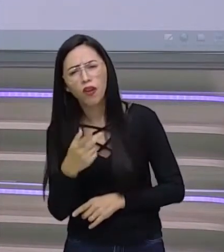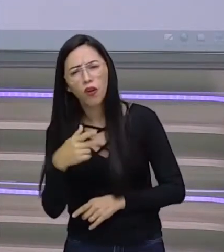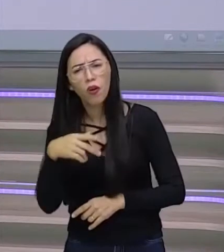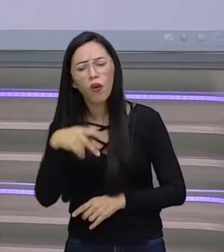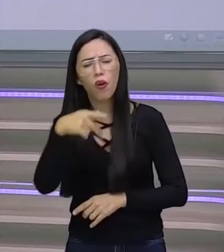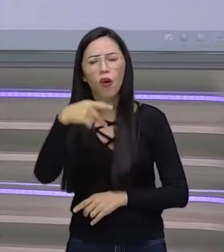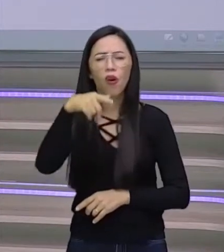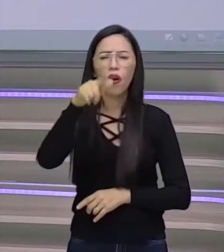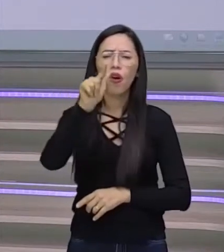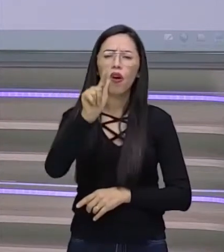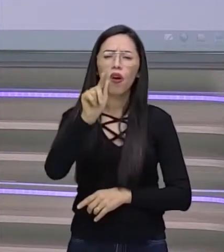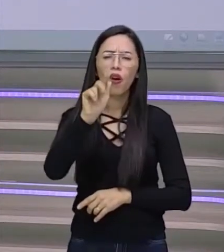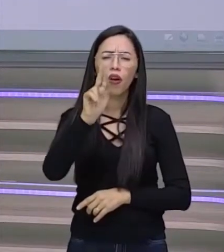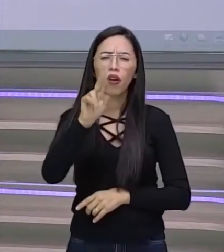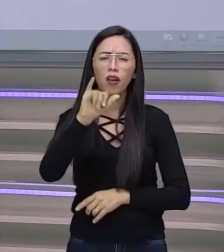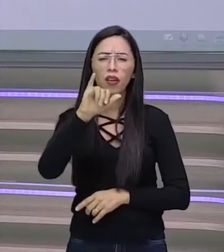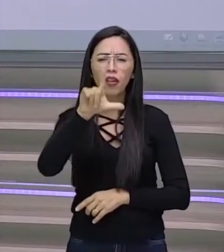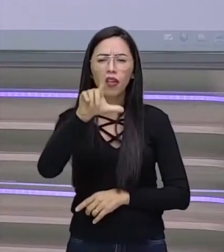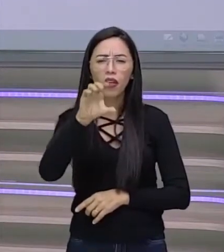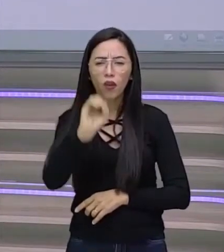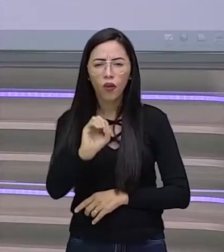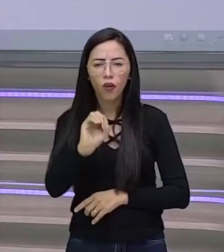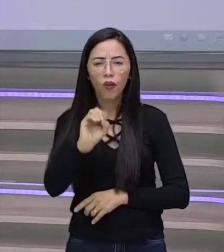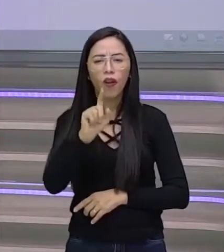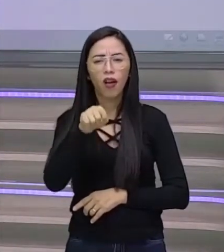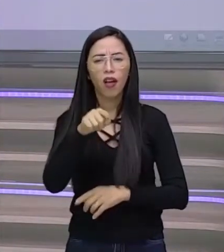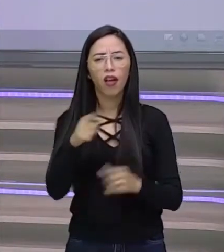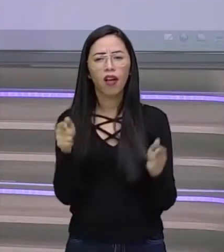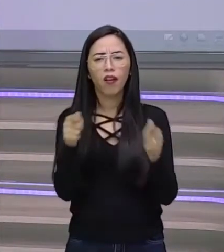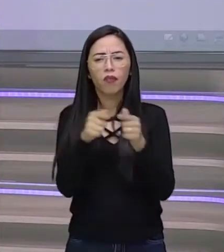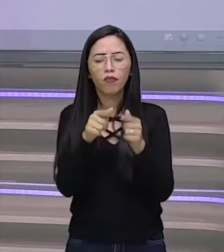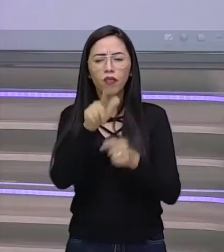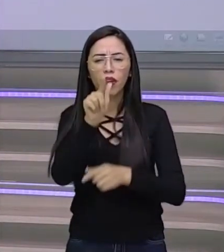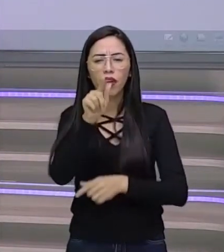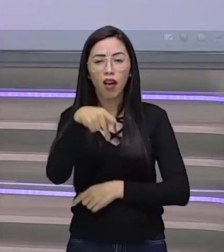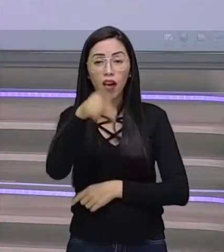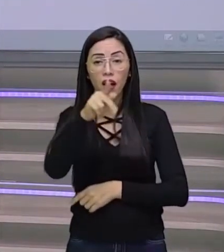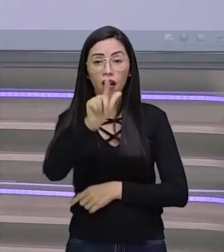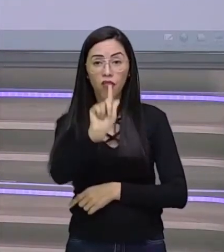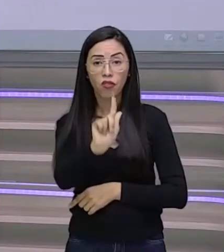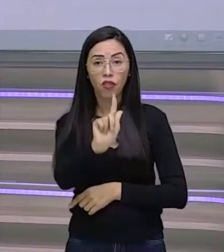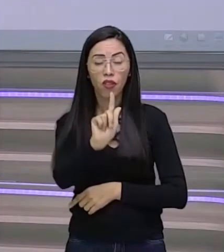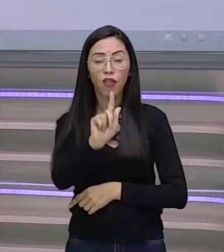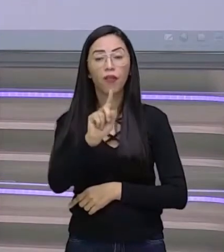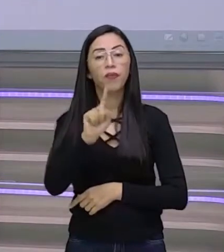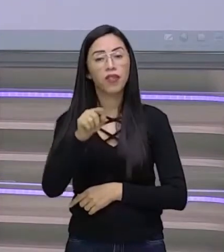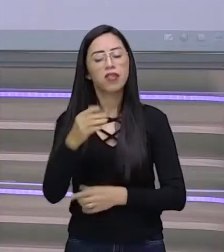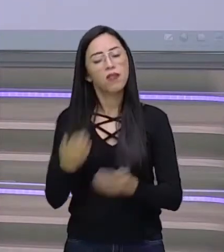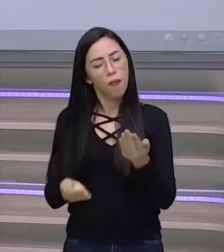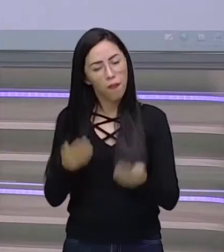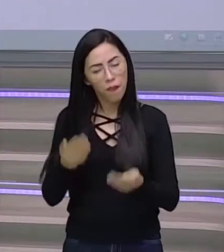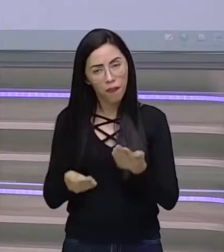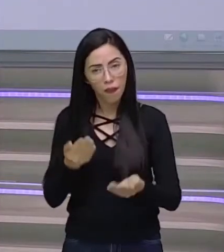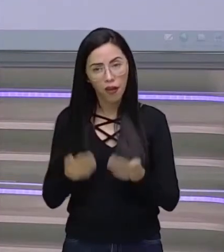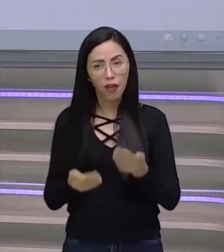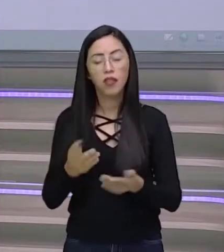tem gramas. Então, isso é medida de massa. Massa, professora?